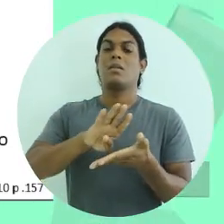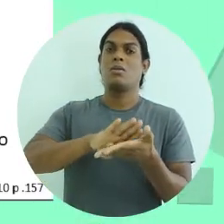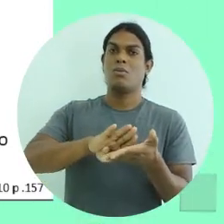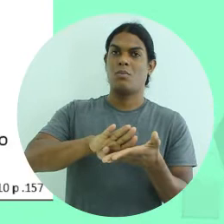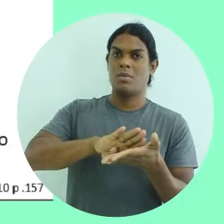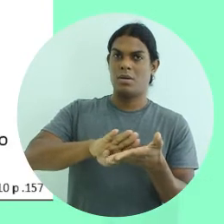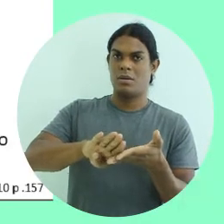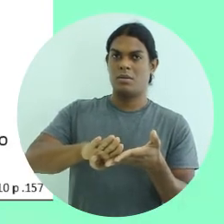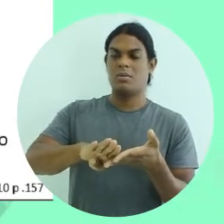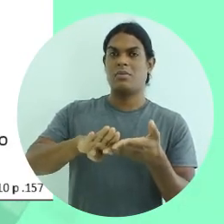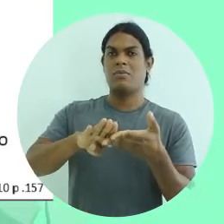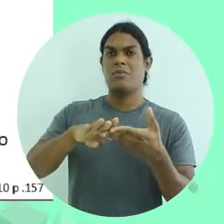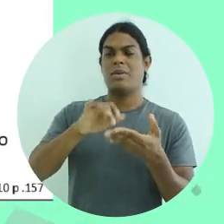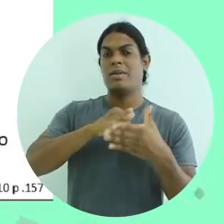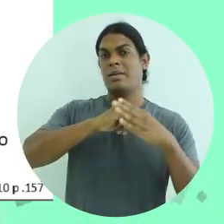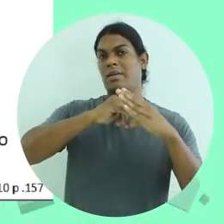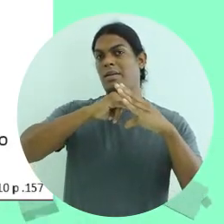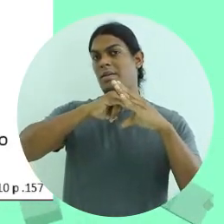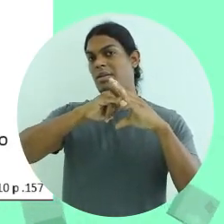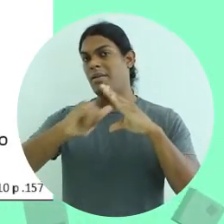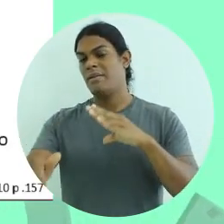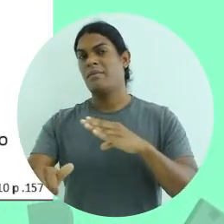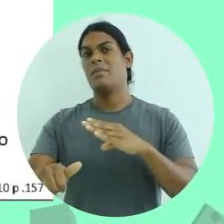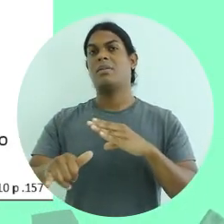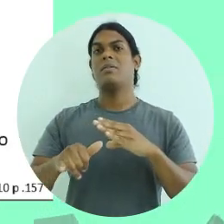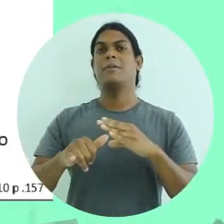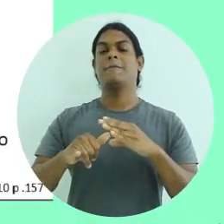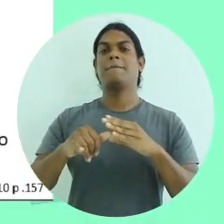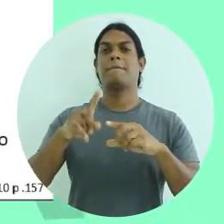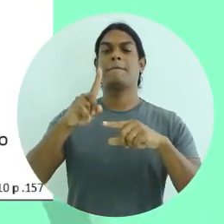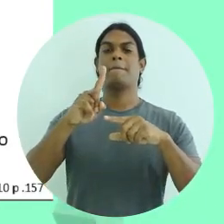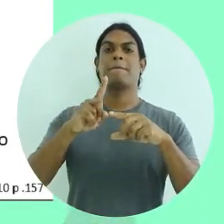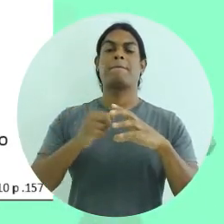vendedor vai enviar essa